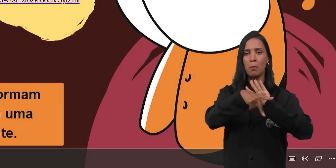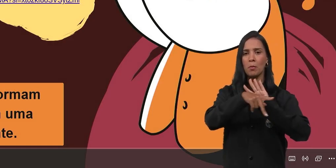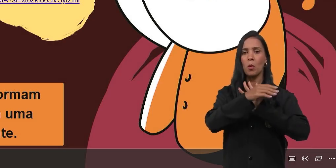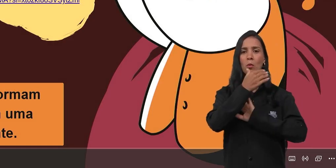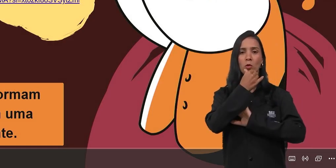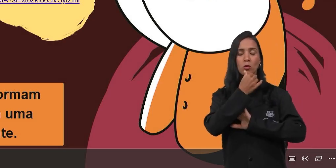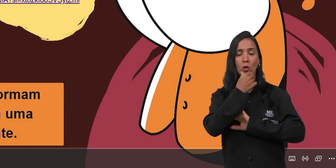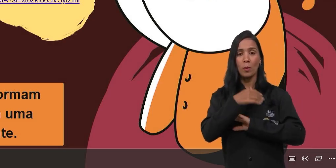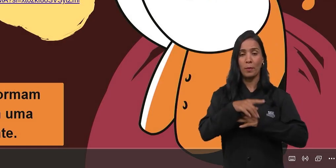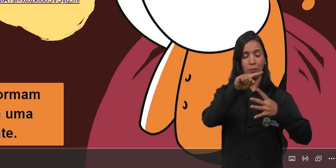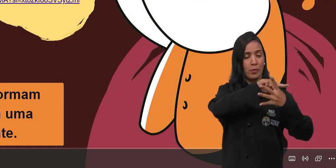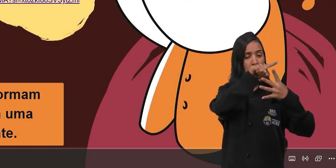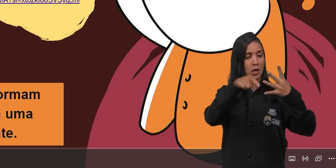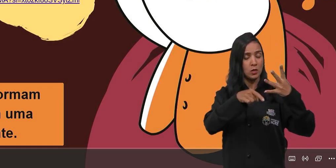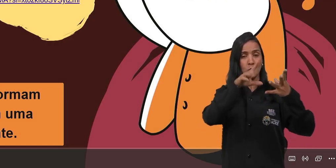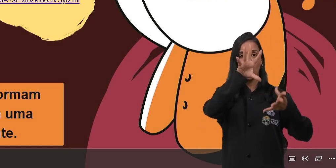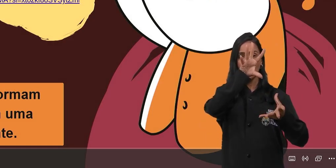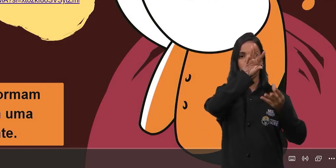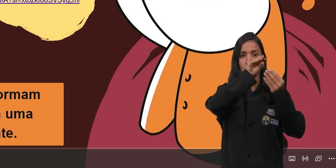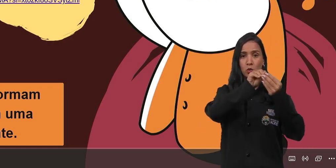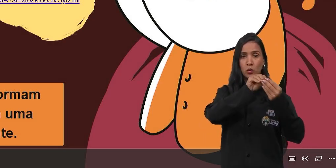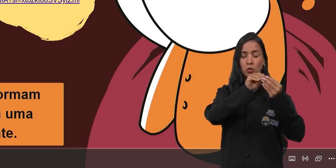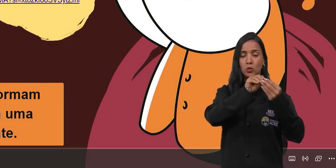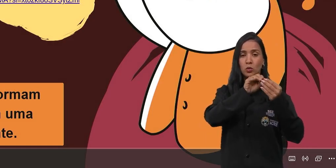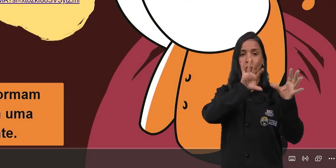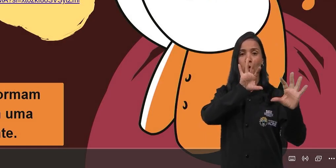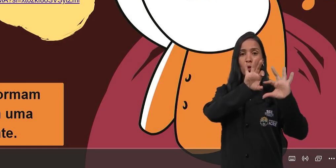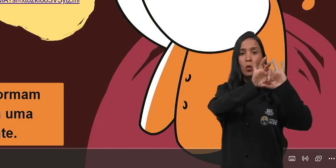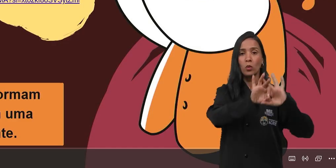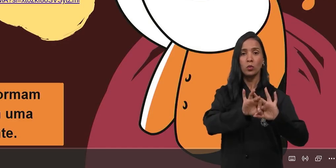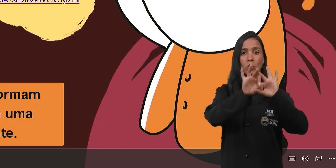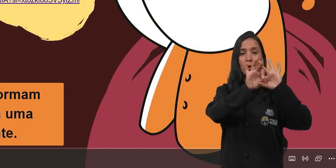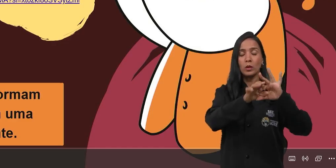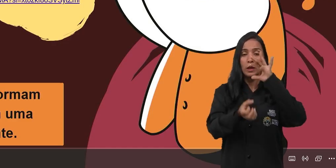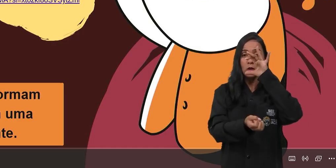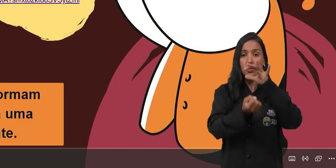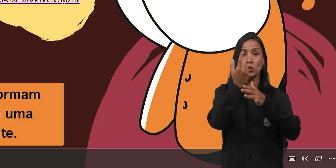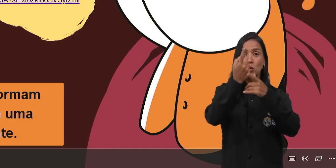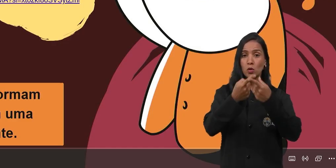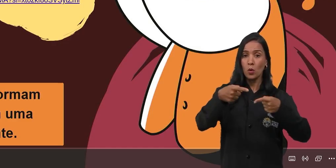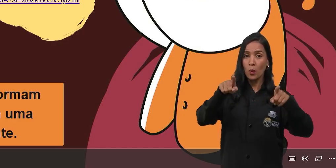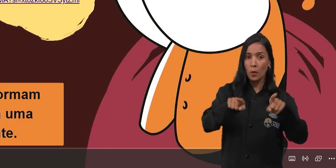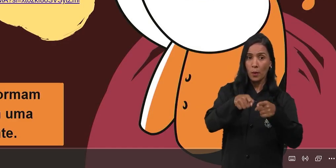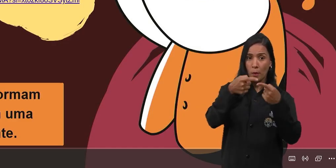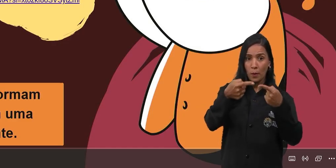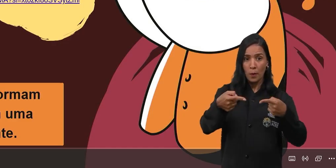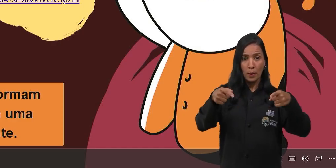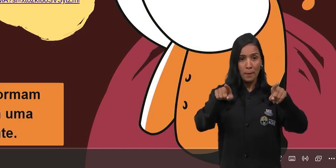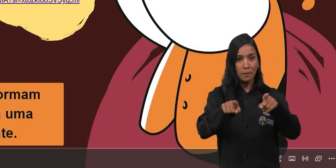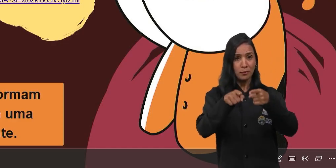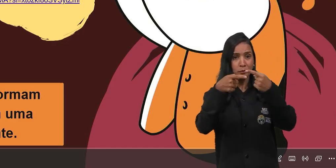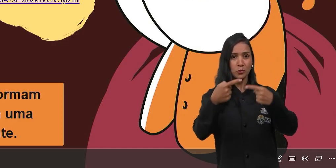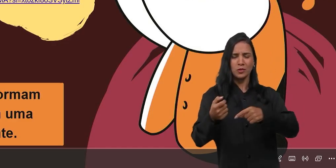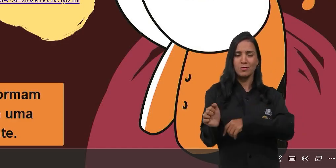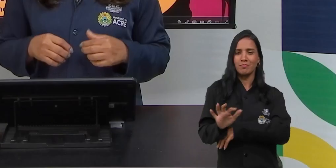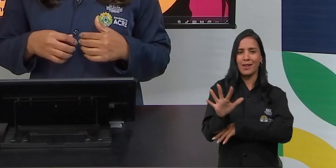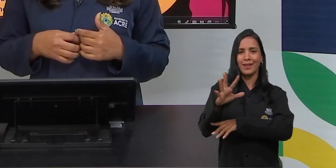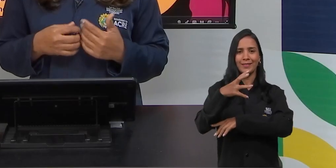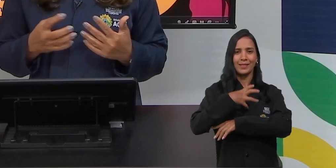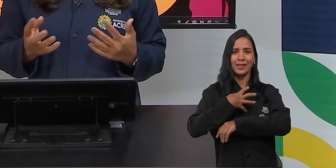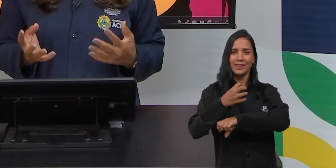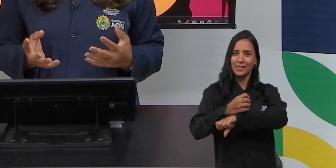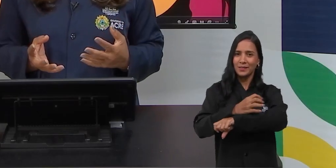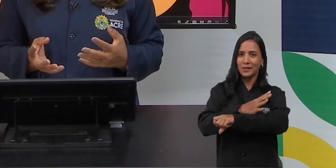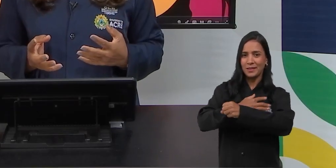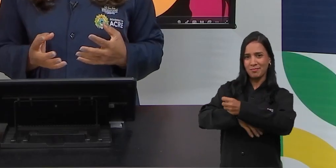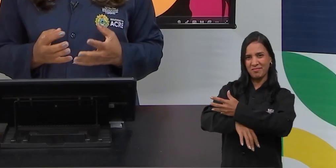unem, formam acordes e harmonias que criam uma sonoridade rica e emocionante. É